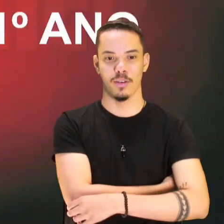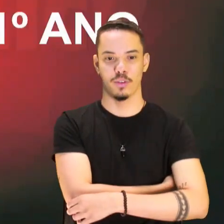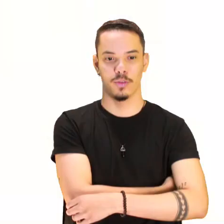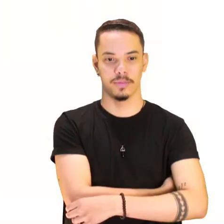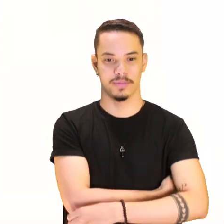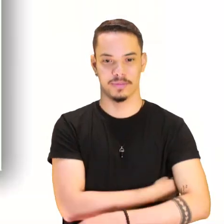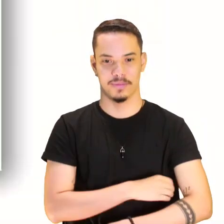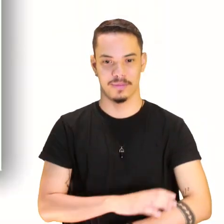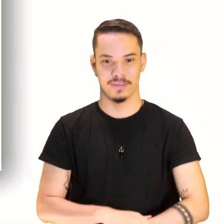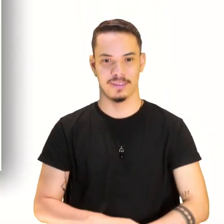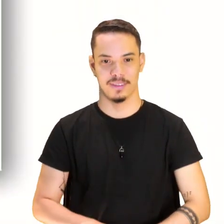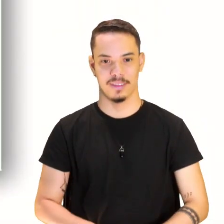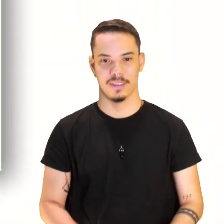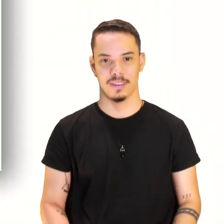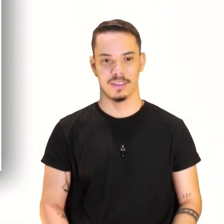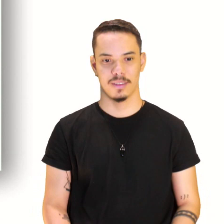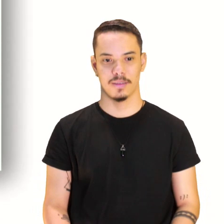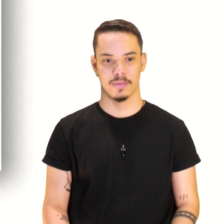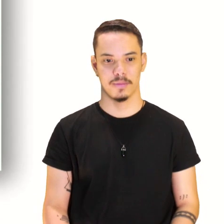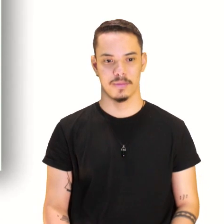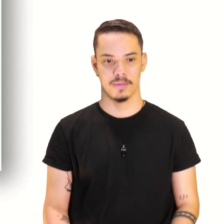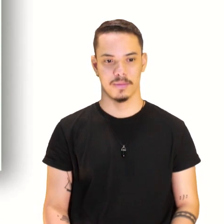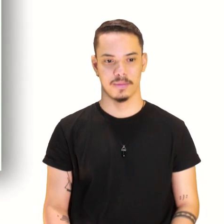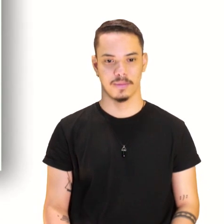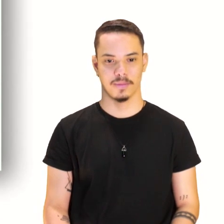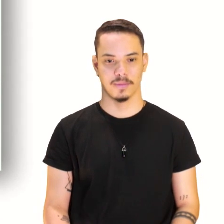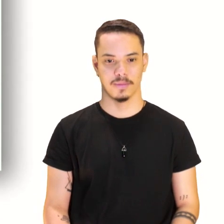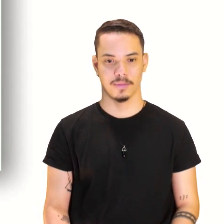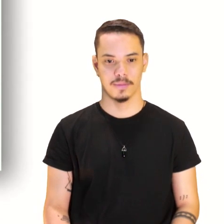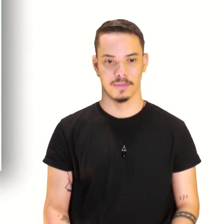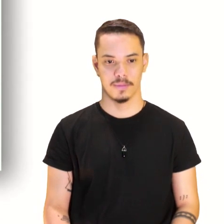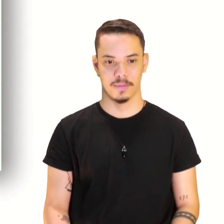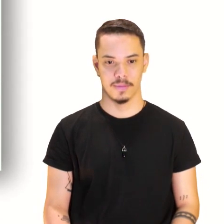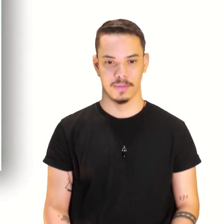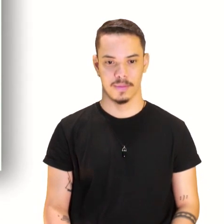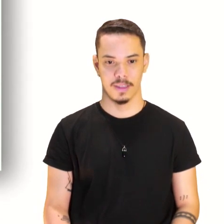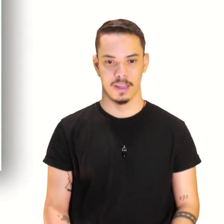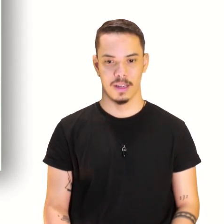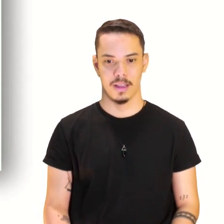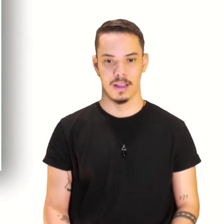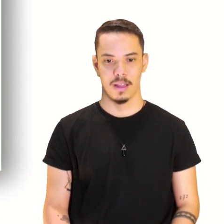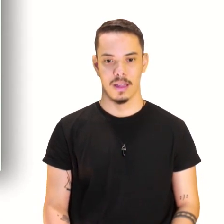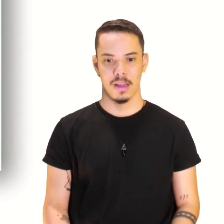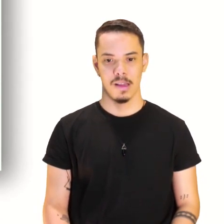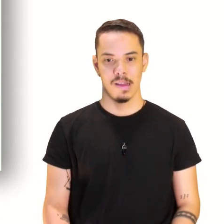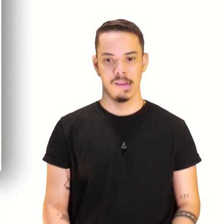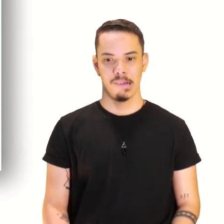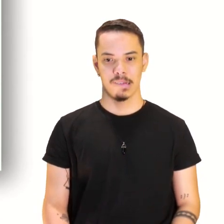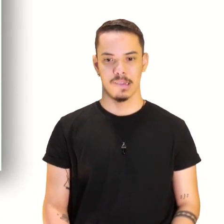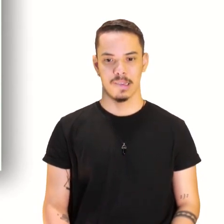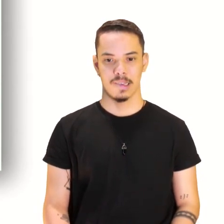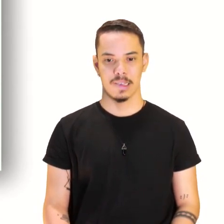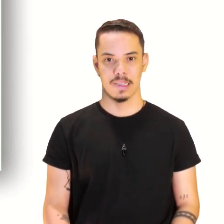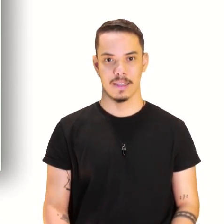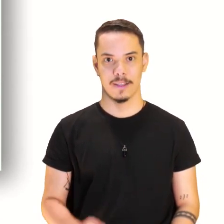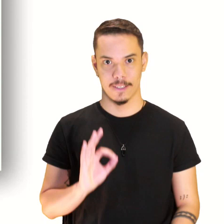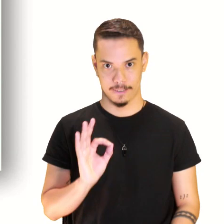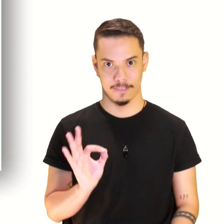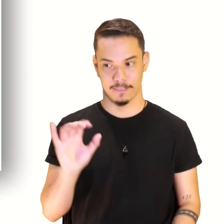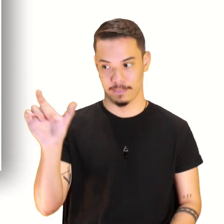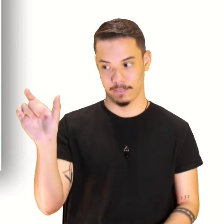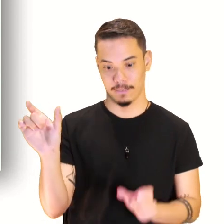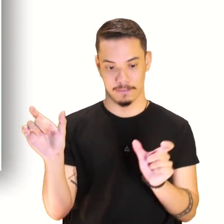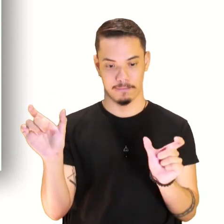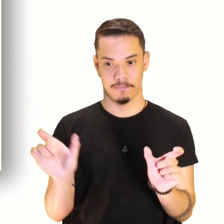Ops. Ixi, Maria. Deixa eu pegar a canetinha aqui. Agudo, né? Acutângulo, obtusângulo vem de obtuso. E